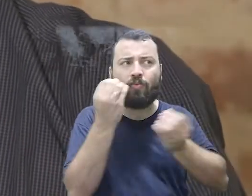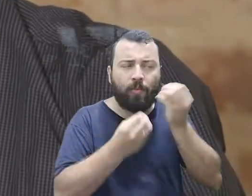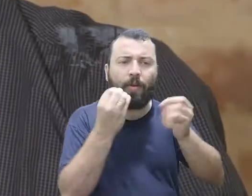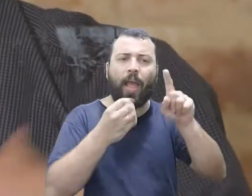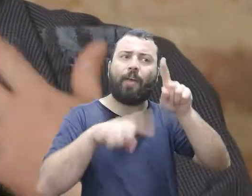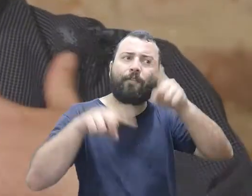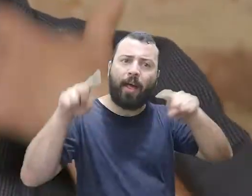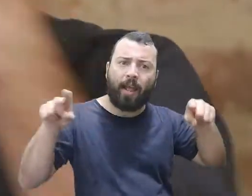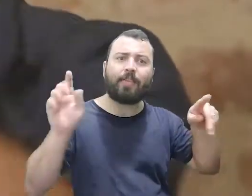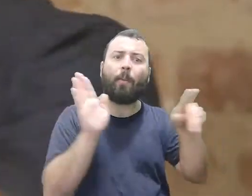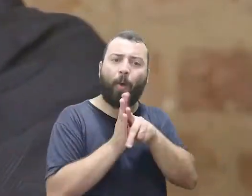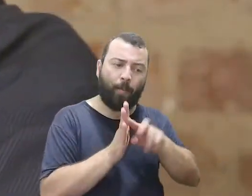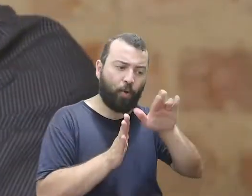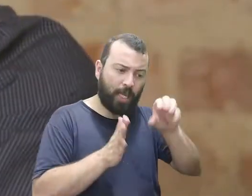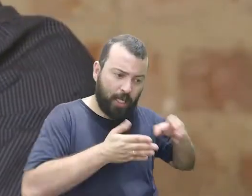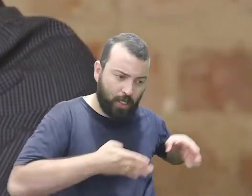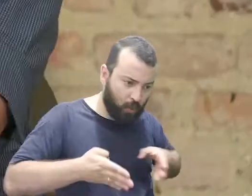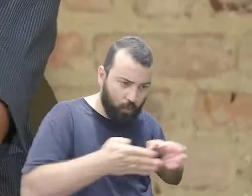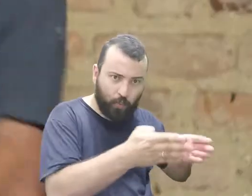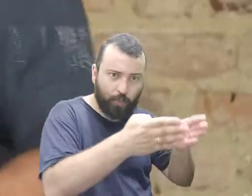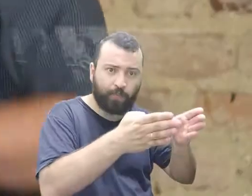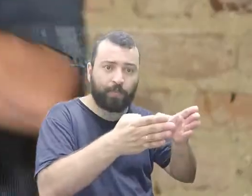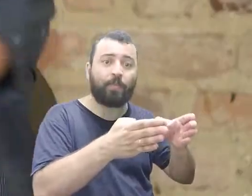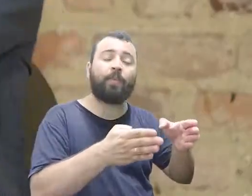variações de aporte fluvial